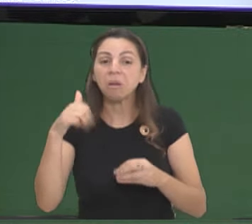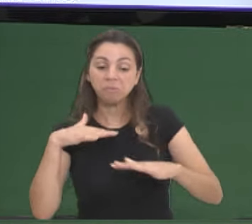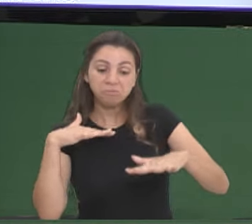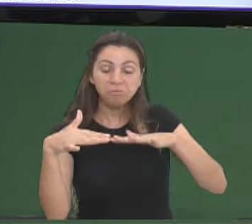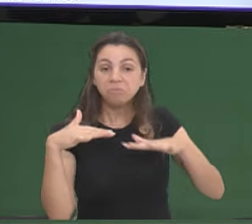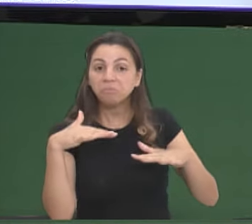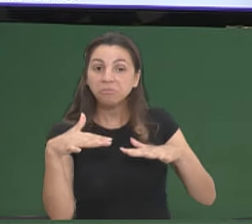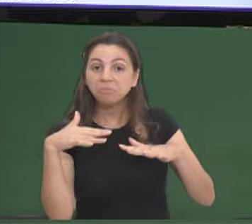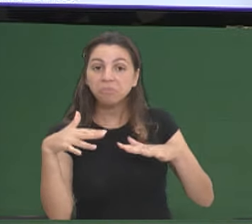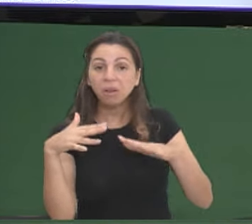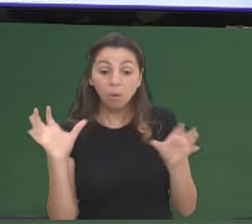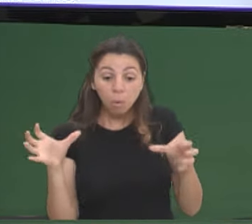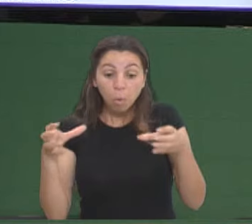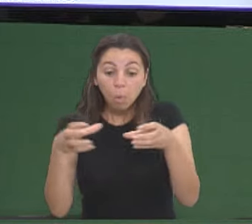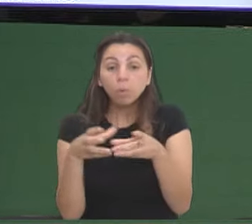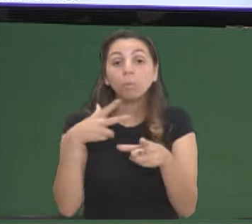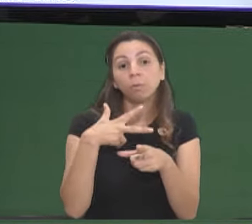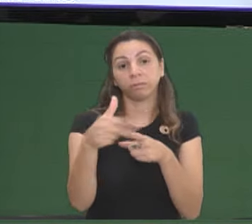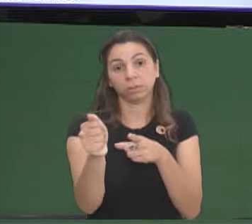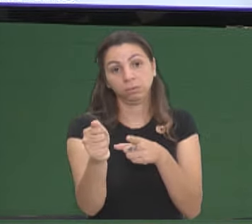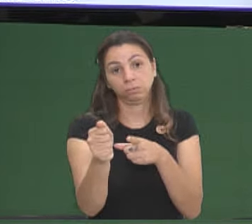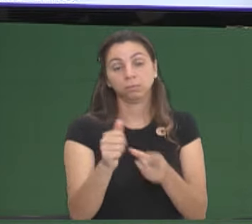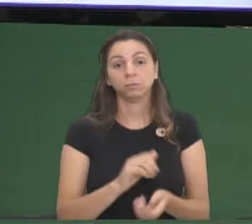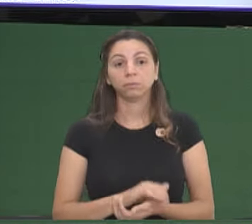movimentações, quem ganha é a equipe, certo?